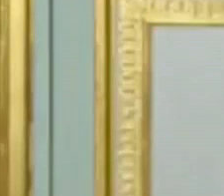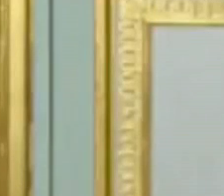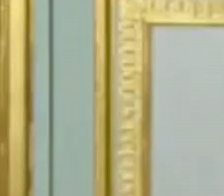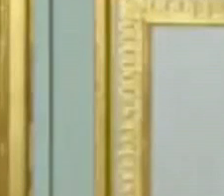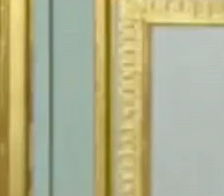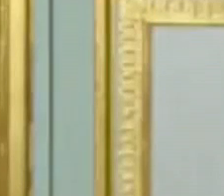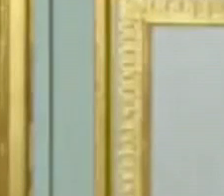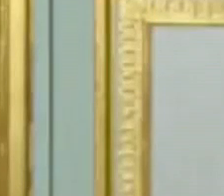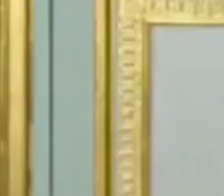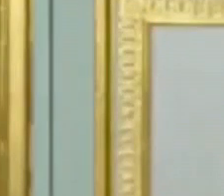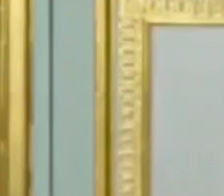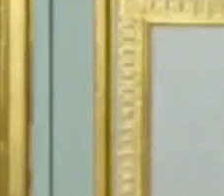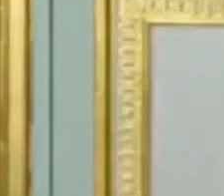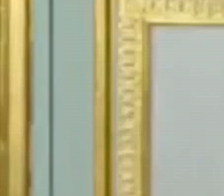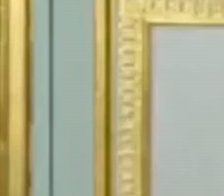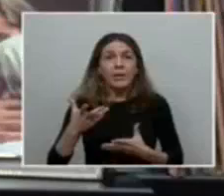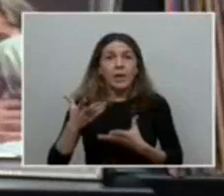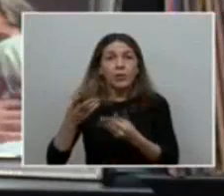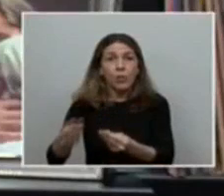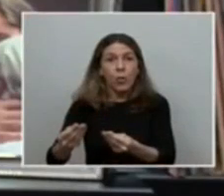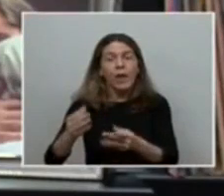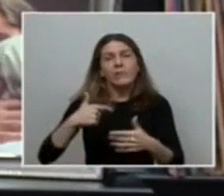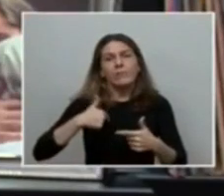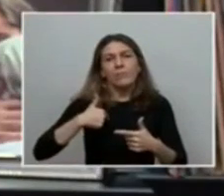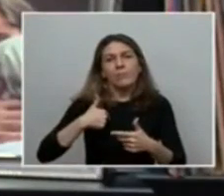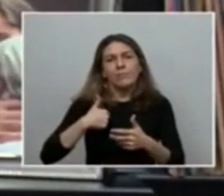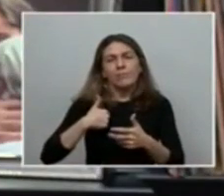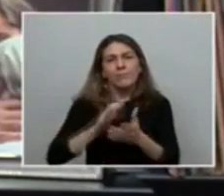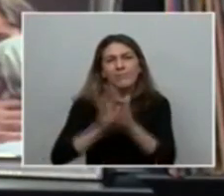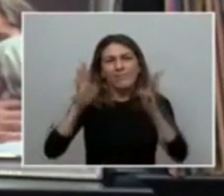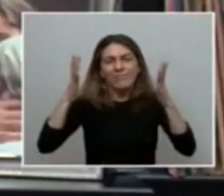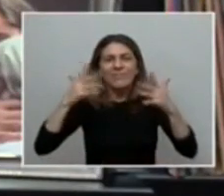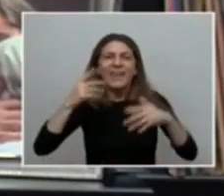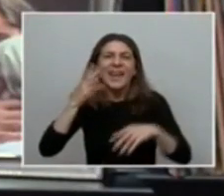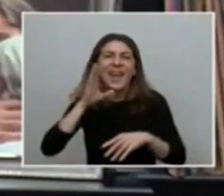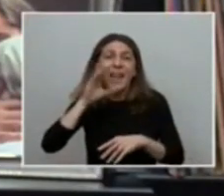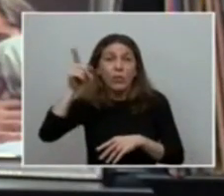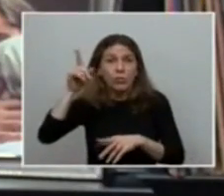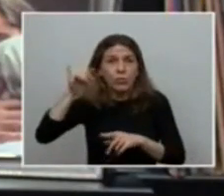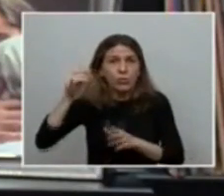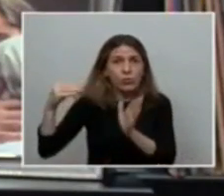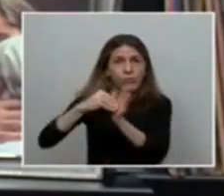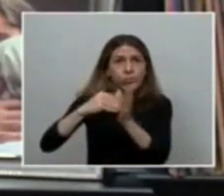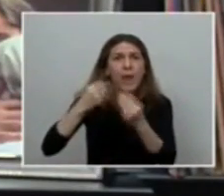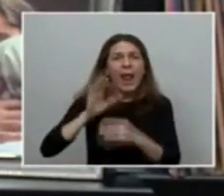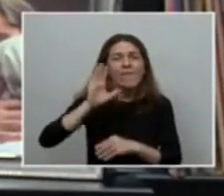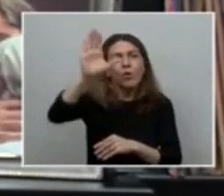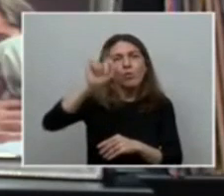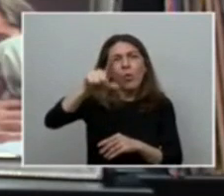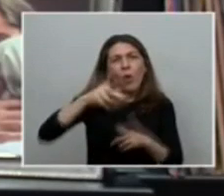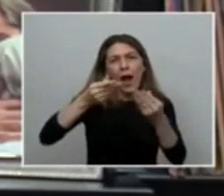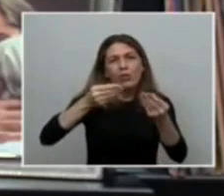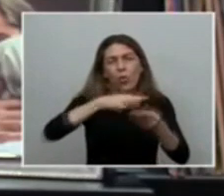serviço do planeta Quem pegou carona na questão foi o presidente argentino Alberto Fernandes que também criticou as